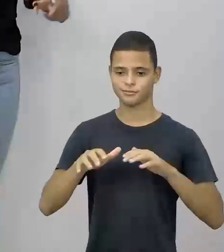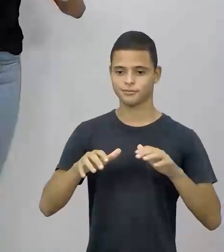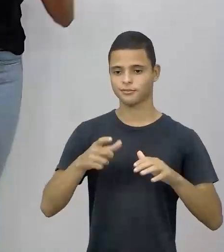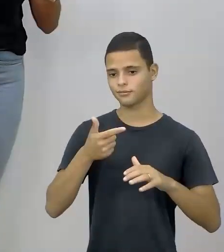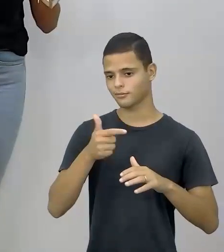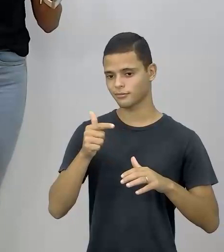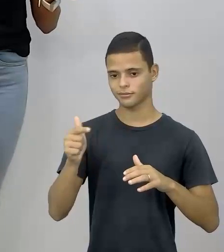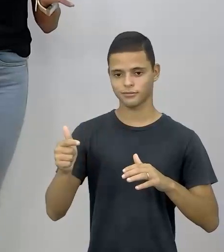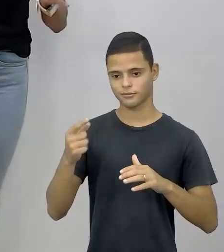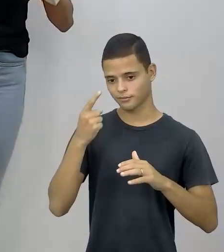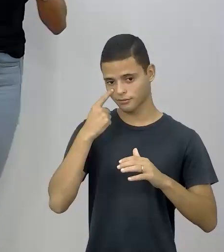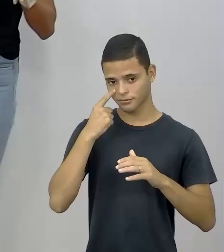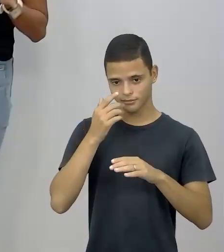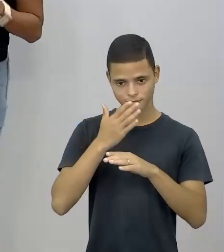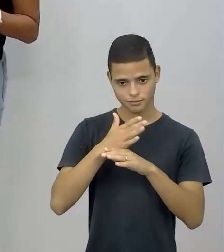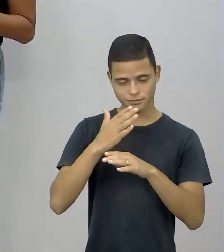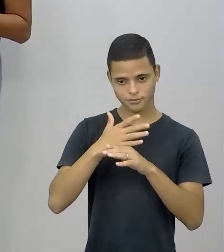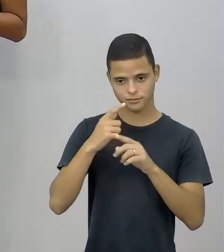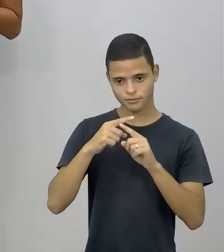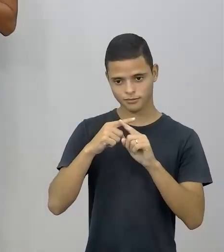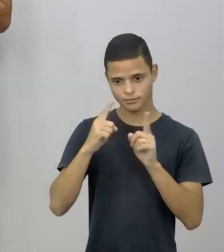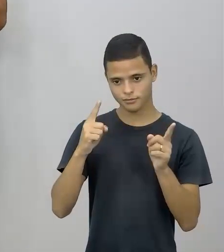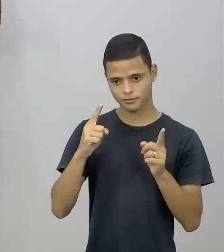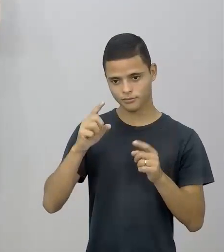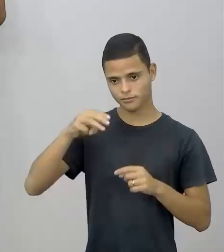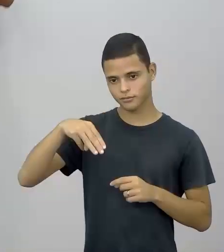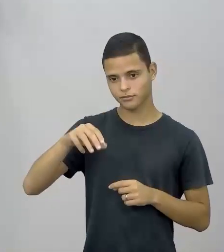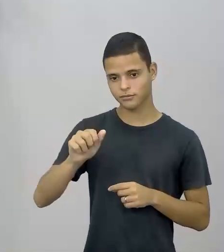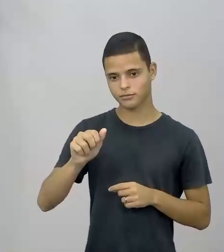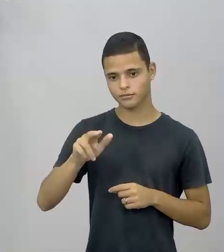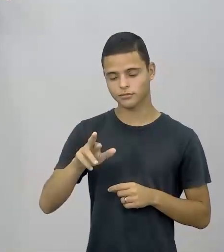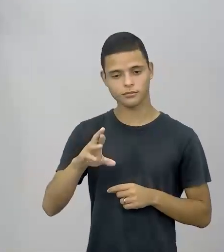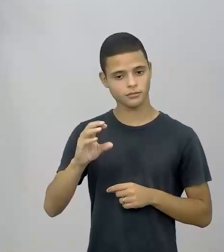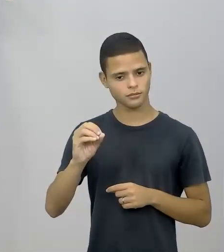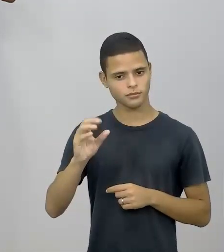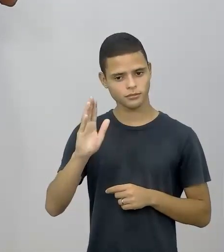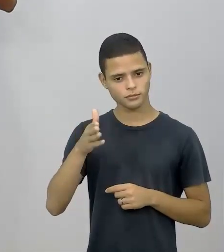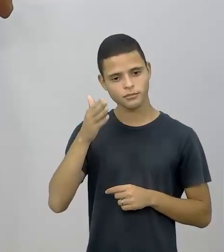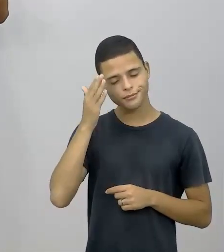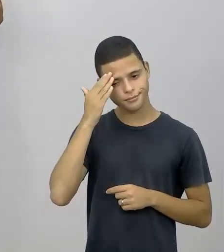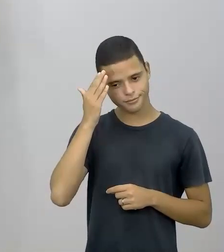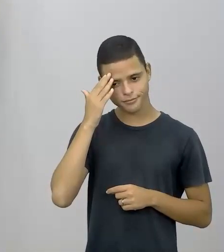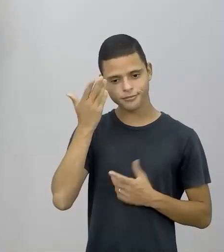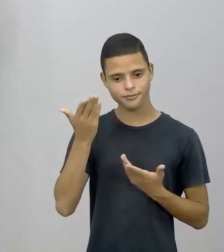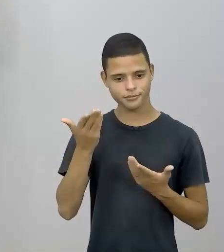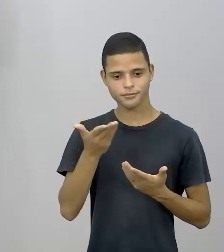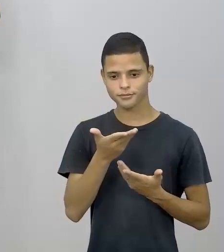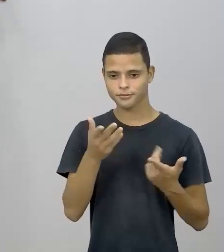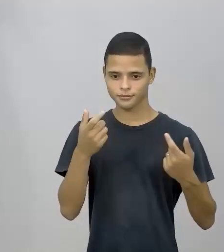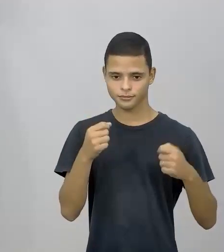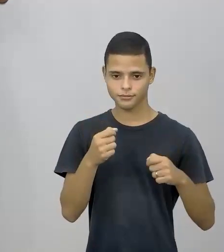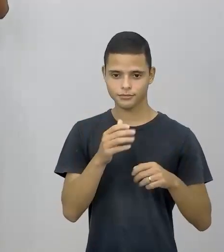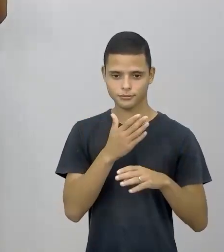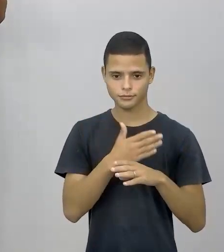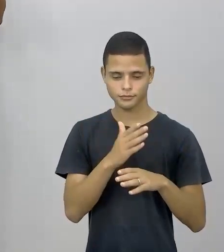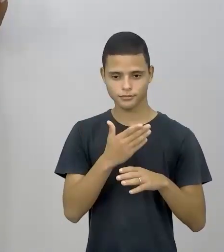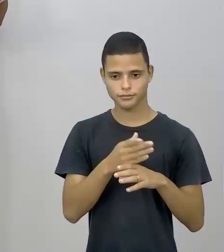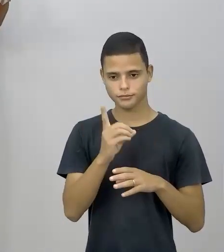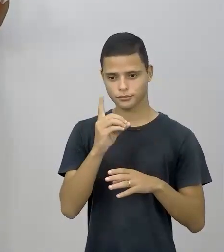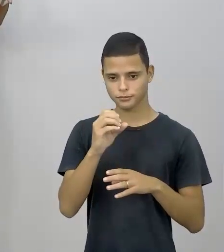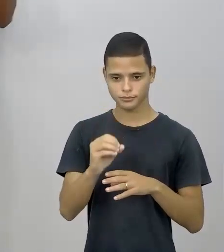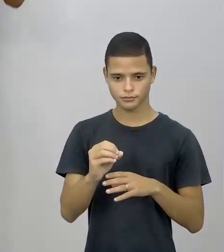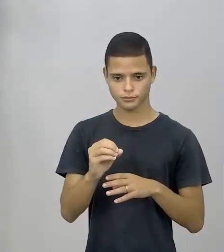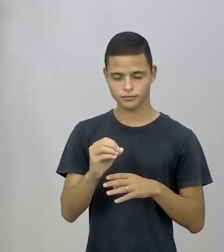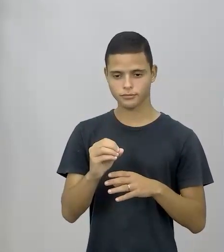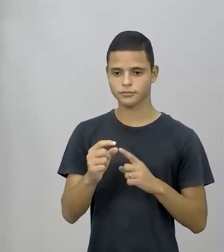os olhares treinados. Agora o Mauro já sabe, por isso que é Já legal. sei. Vocês têm que fazer... Tô sofrendo com isso há um tempo já. Vocês têm que fazer 10 vezes